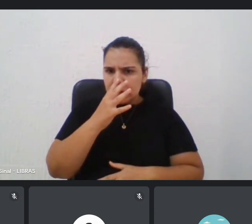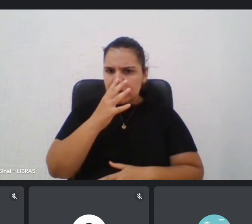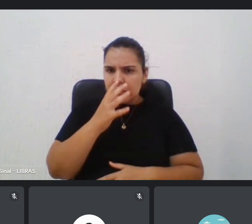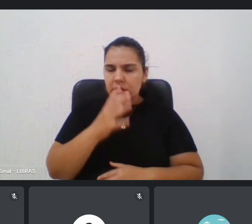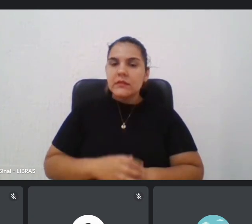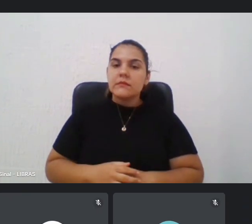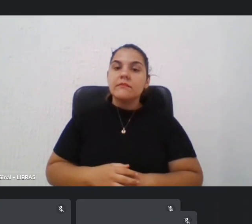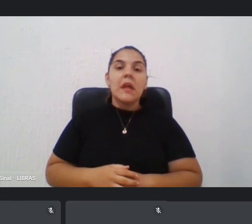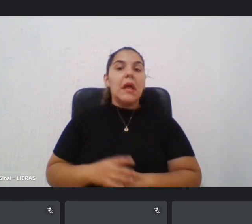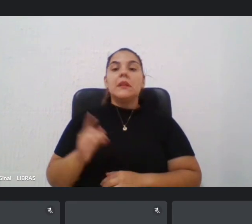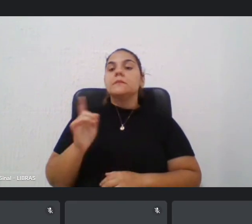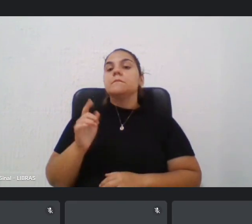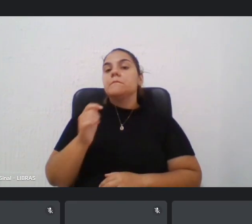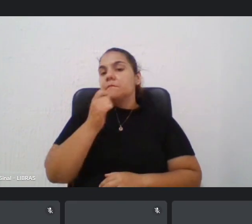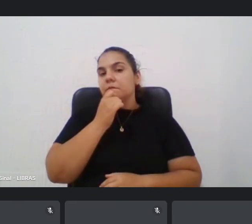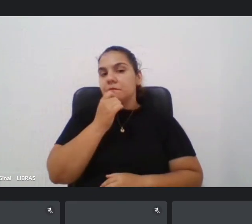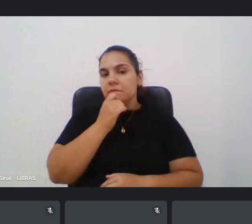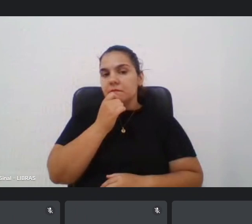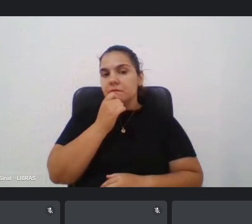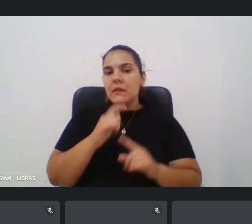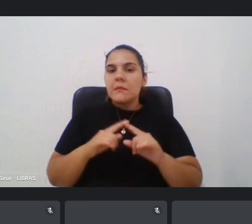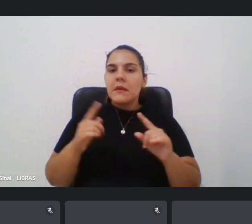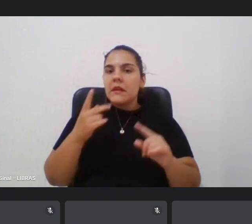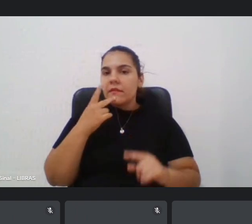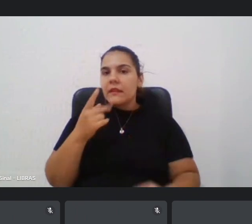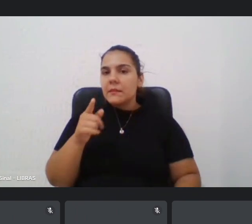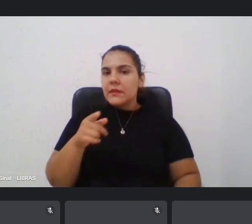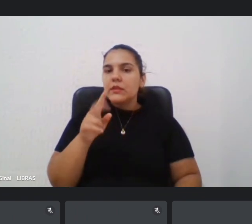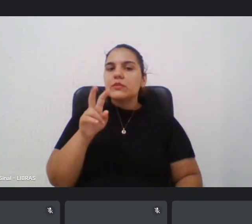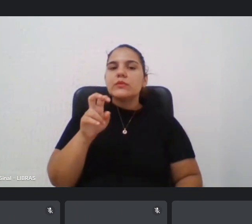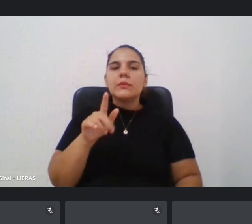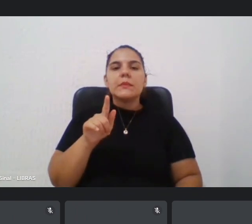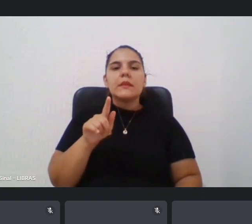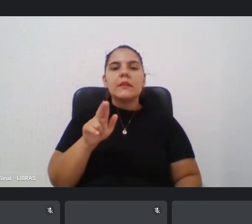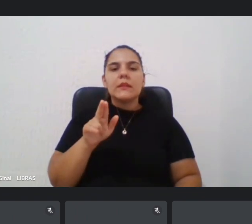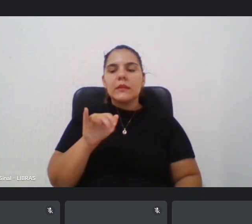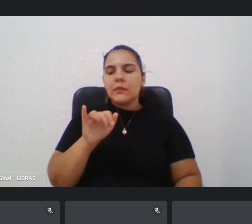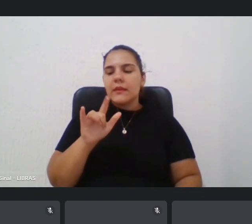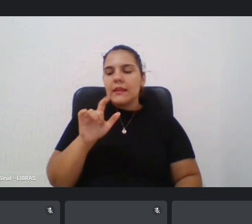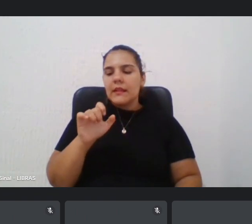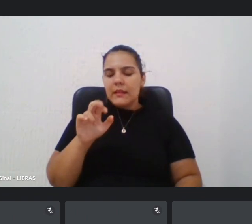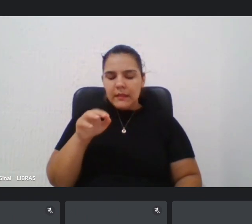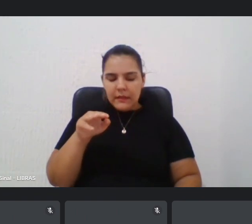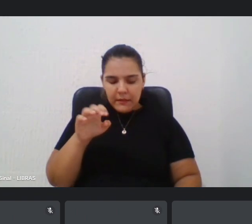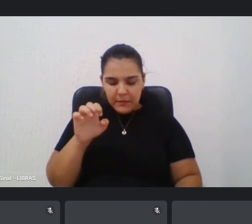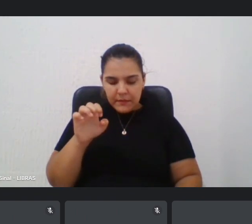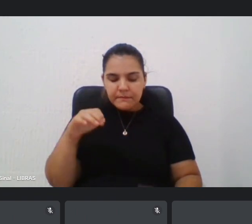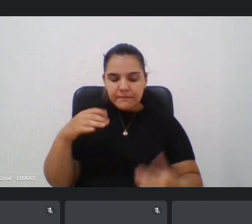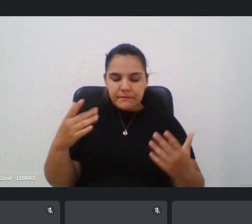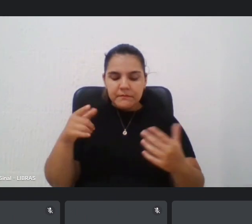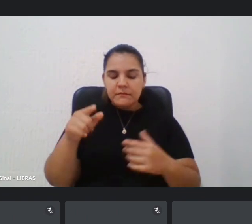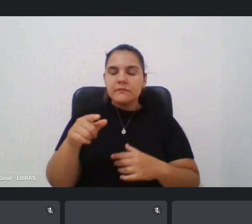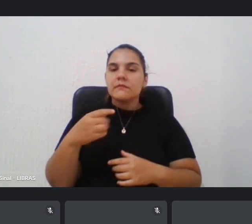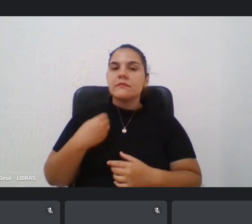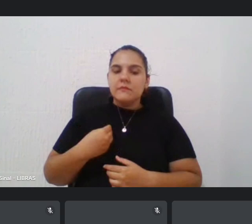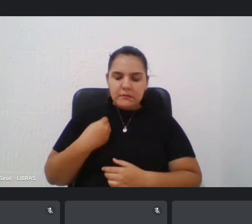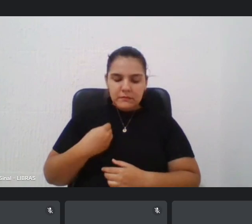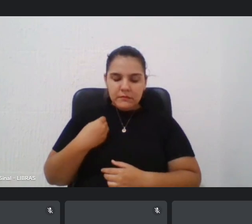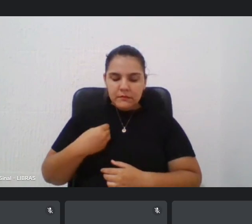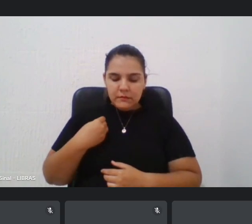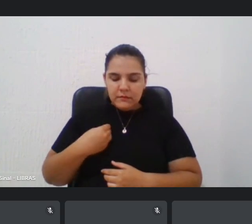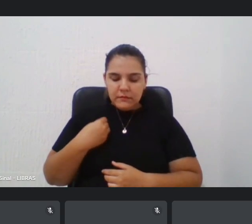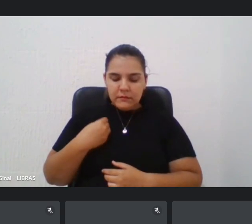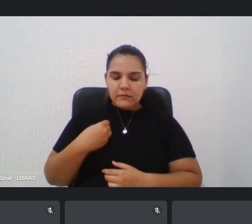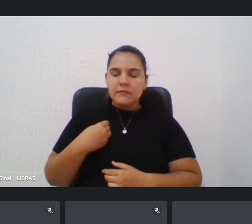assisti. Mas deixa eu falar para tu sobre Guilherme. Quando ele estava no abrigo temporário Santos Reis, e ele não estava no BPC.